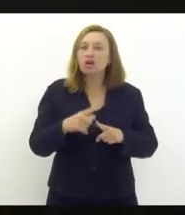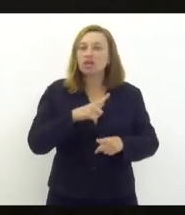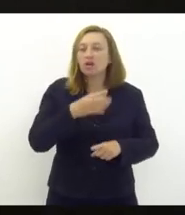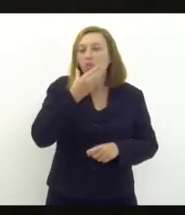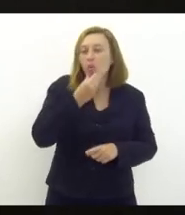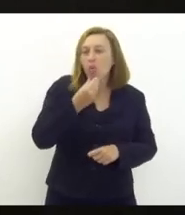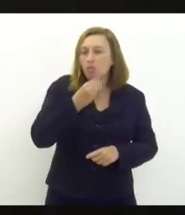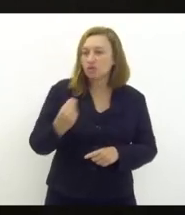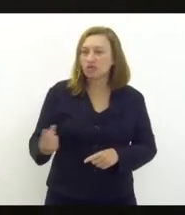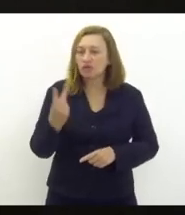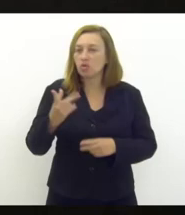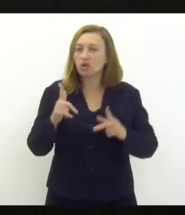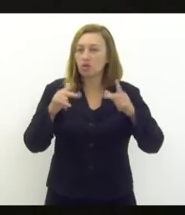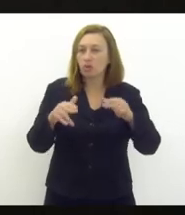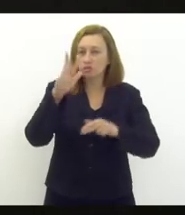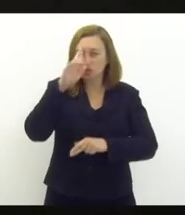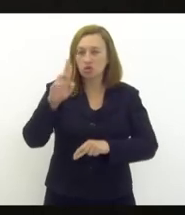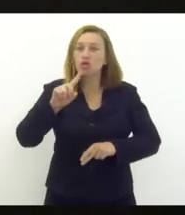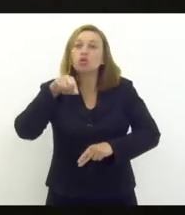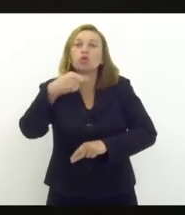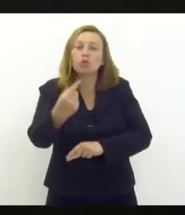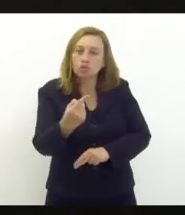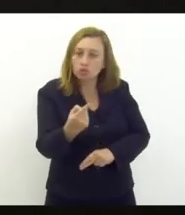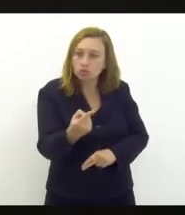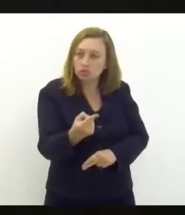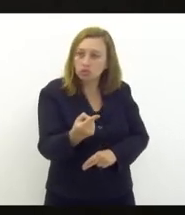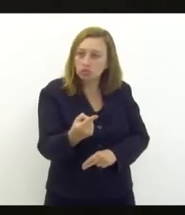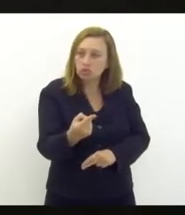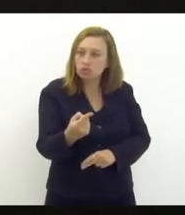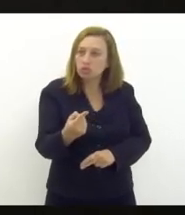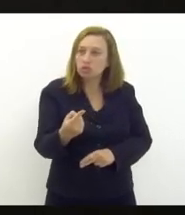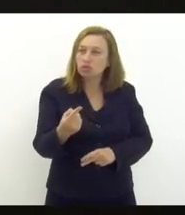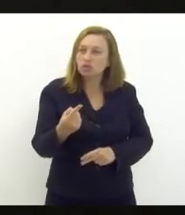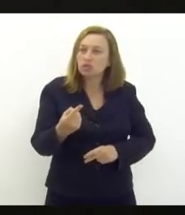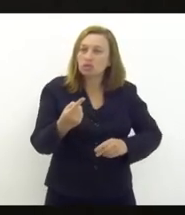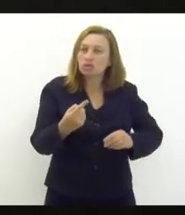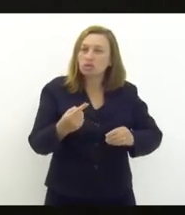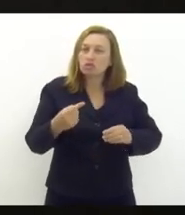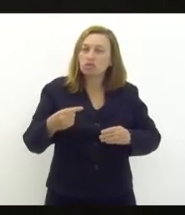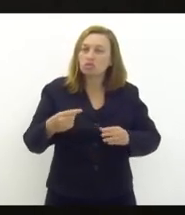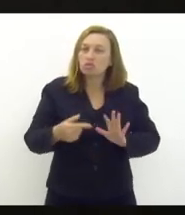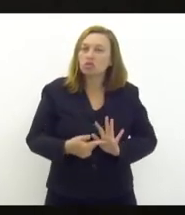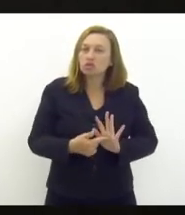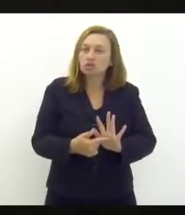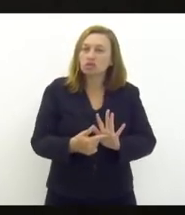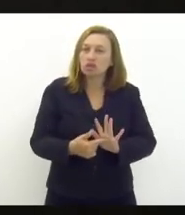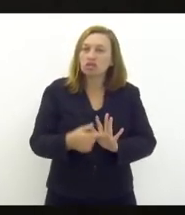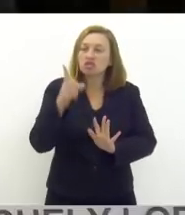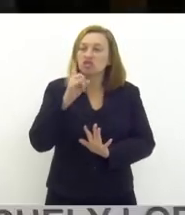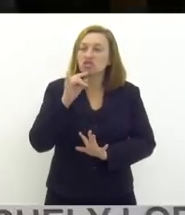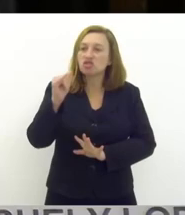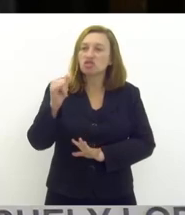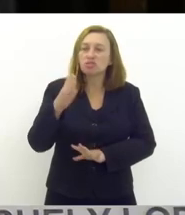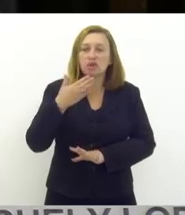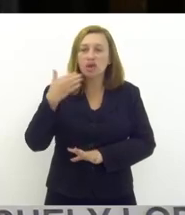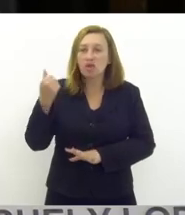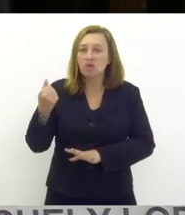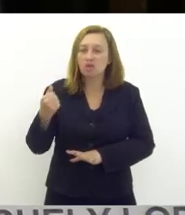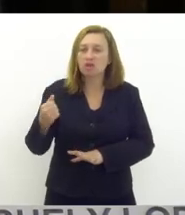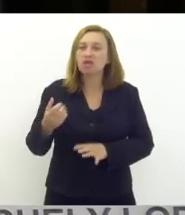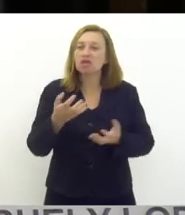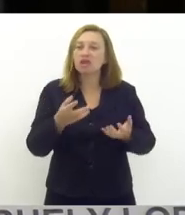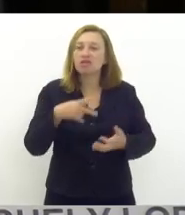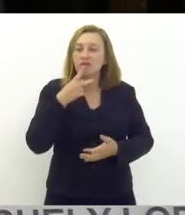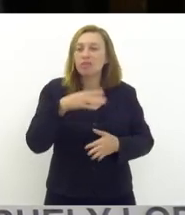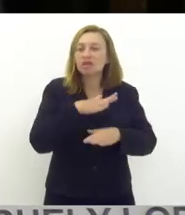de valores como o senhor e como tantos outros que T trazido para nós a luz a esperança de dias melhores então eu quero dizer a